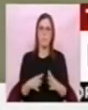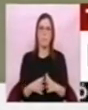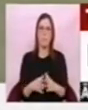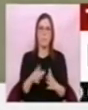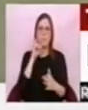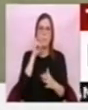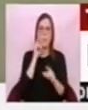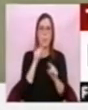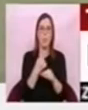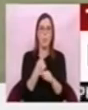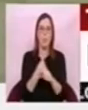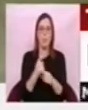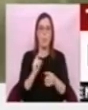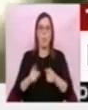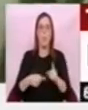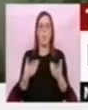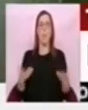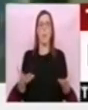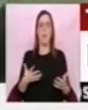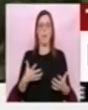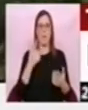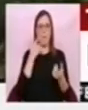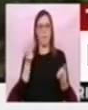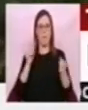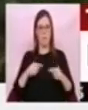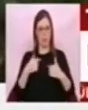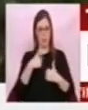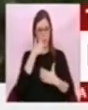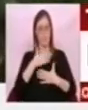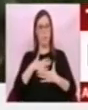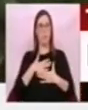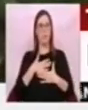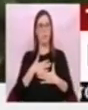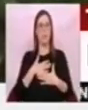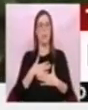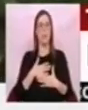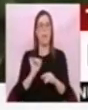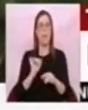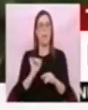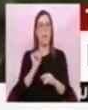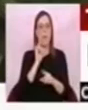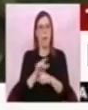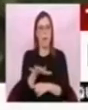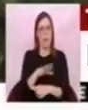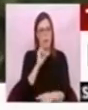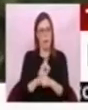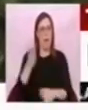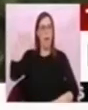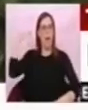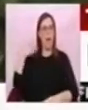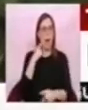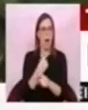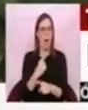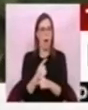uma estabilização também ao nível daquilo que é voltar a colocar a pessoa naquilo que era o seu cenário anterior